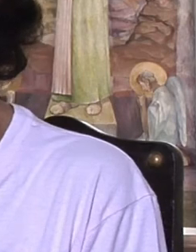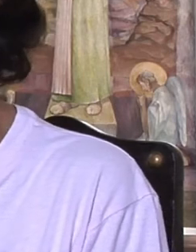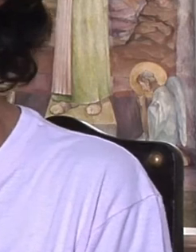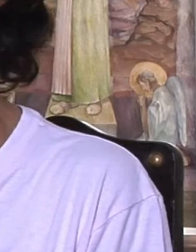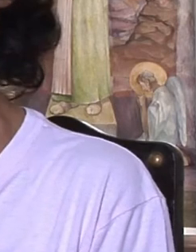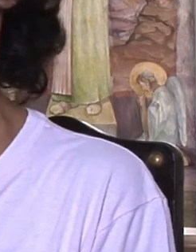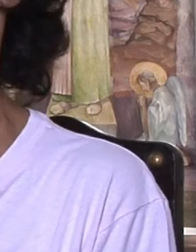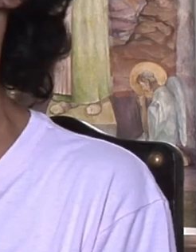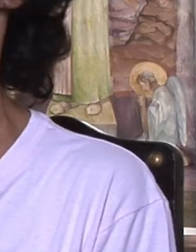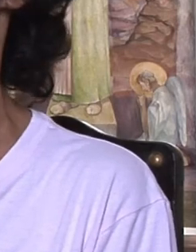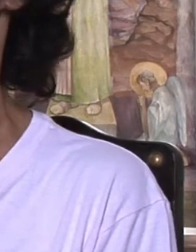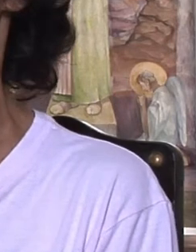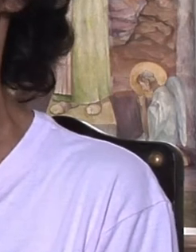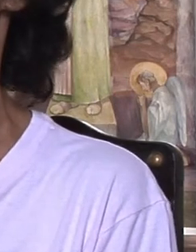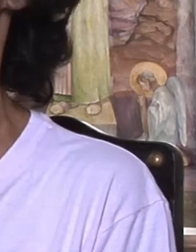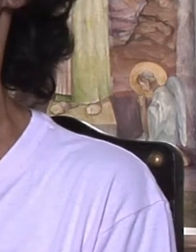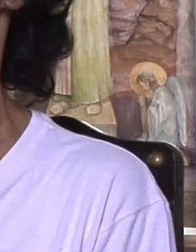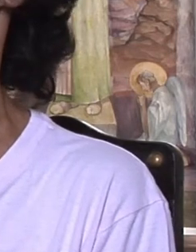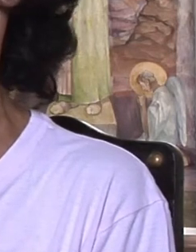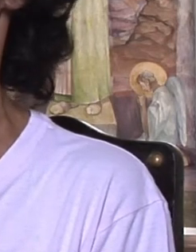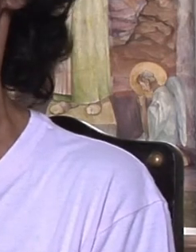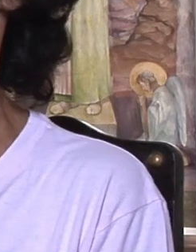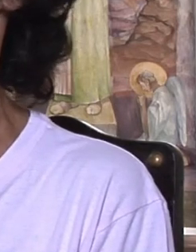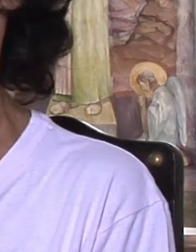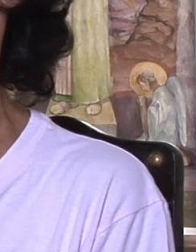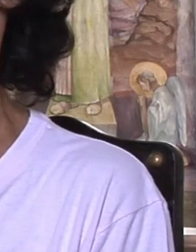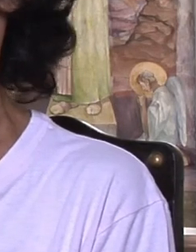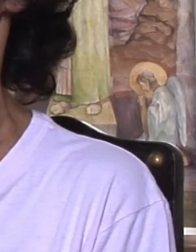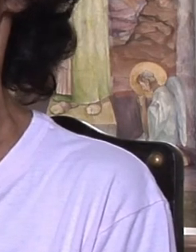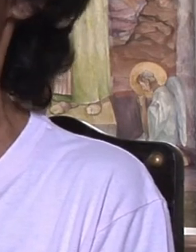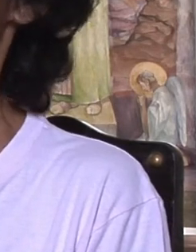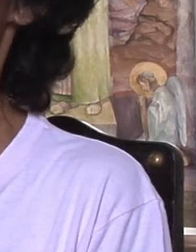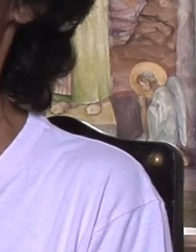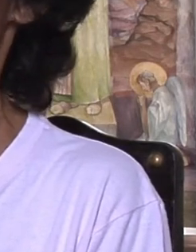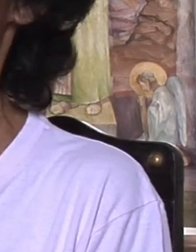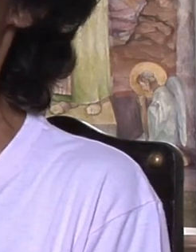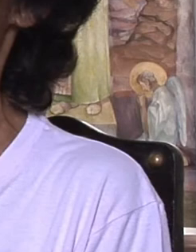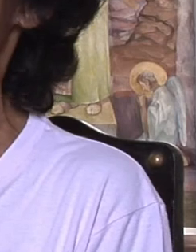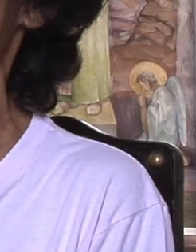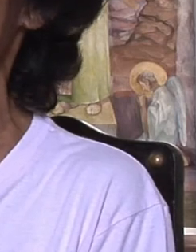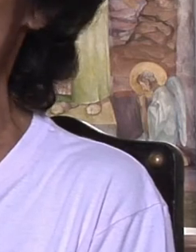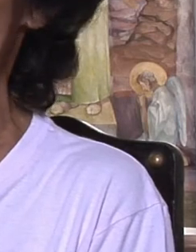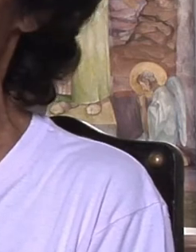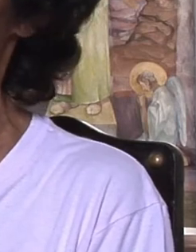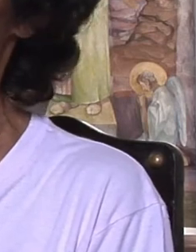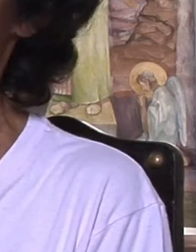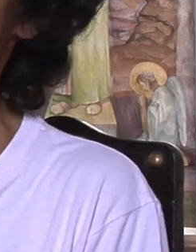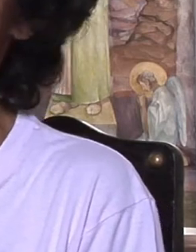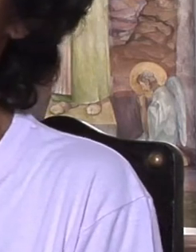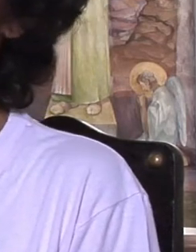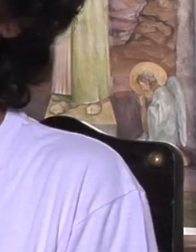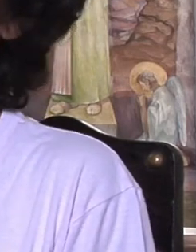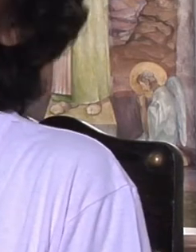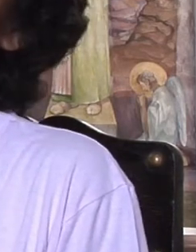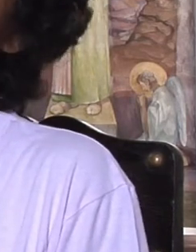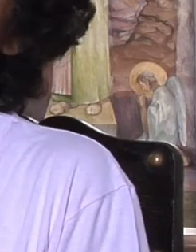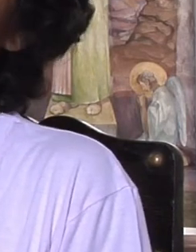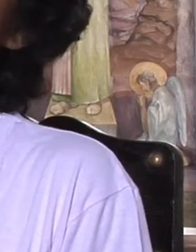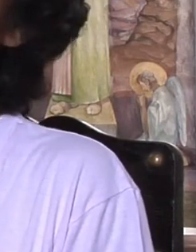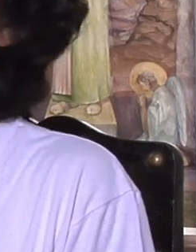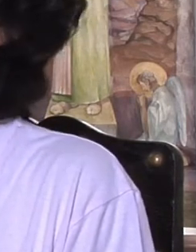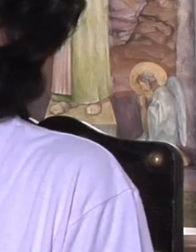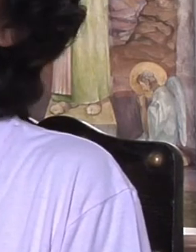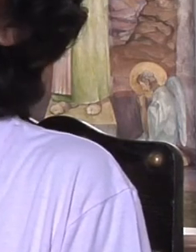possa renascer cada dia no coração de cada um que veio aqui e participou desse trabalho maravilhoso, que para a gente foi muito,